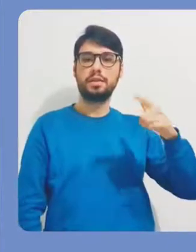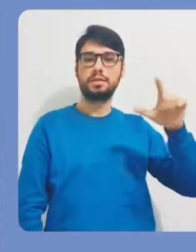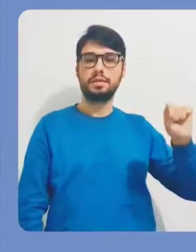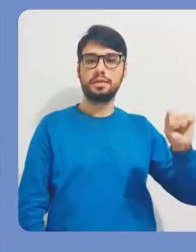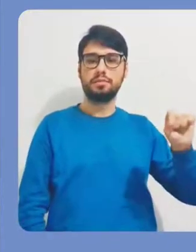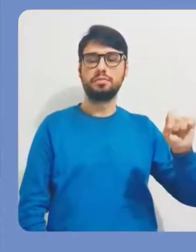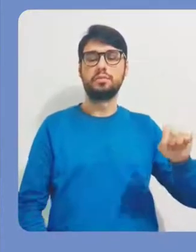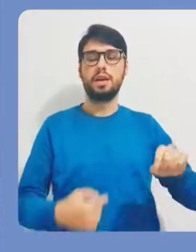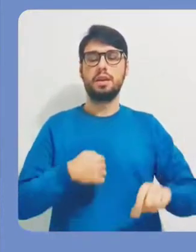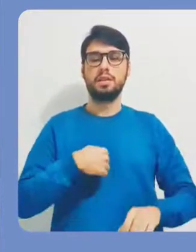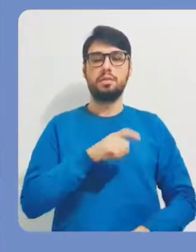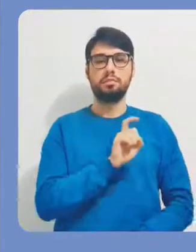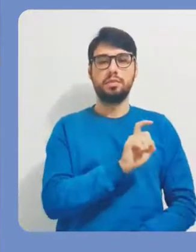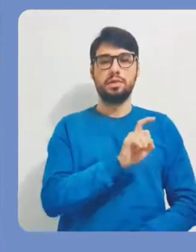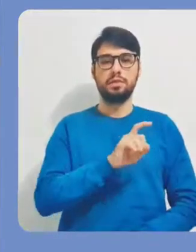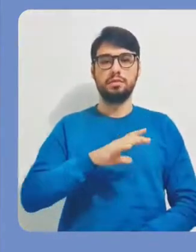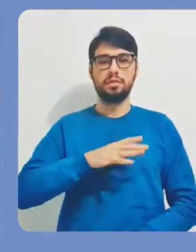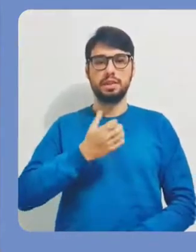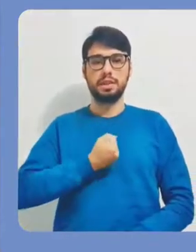salvar menu.